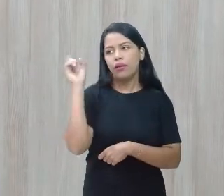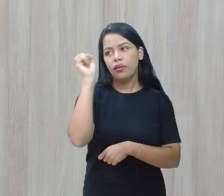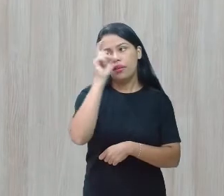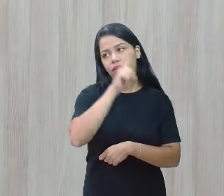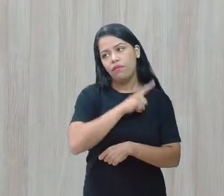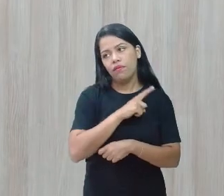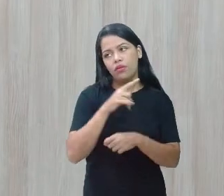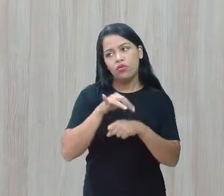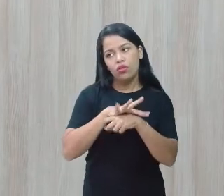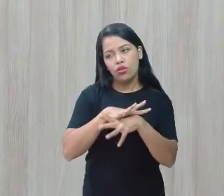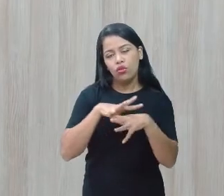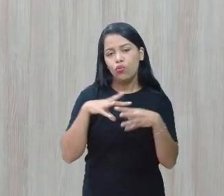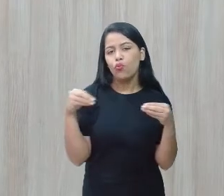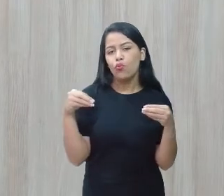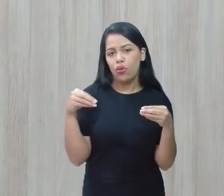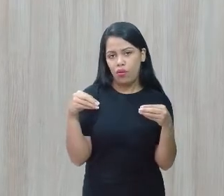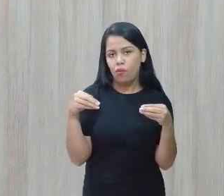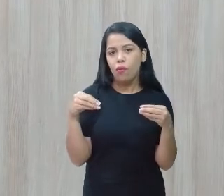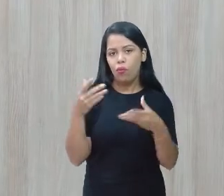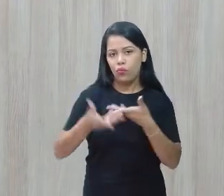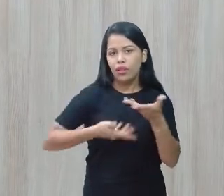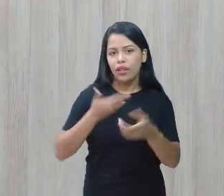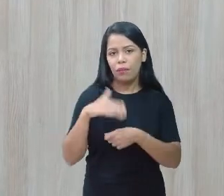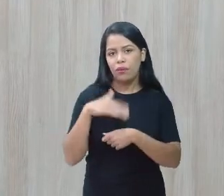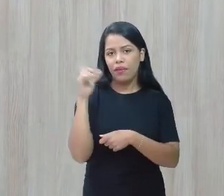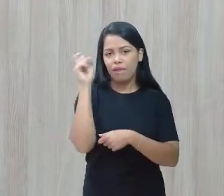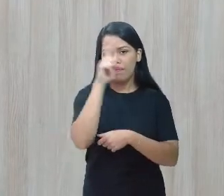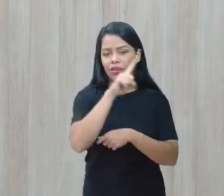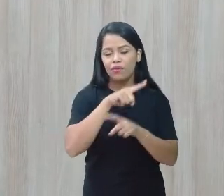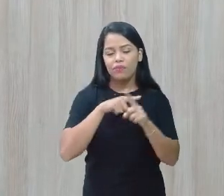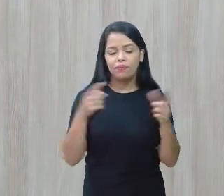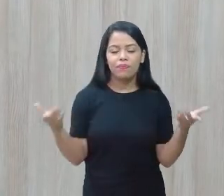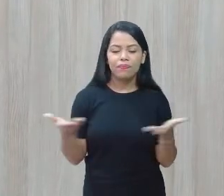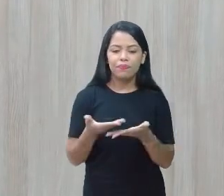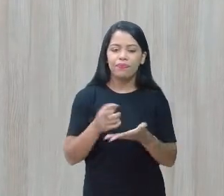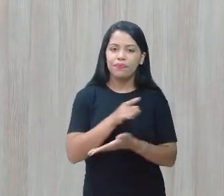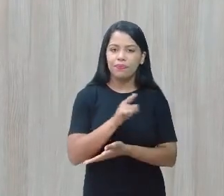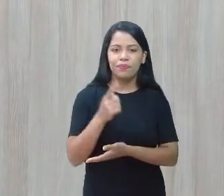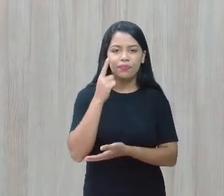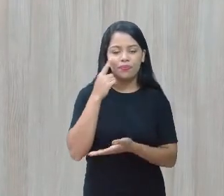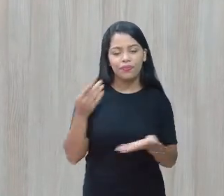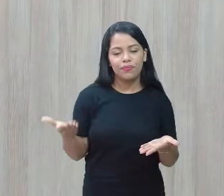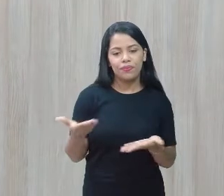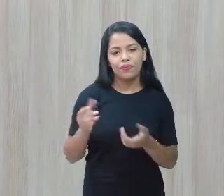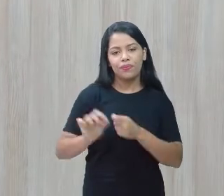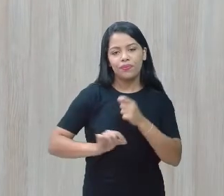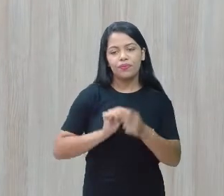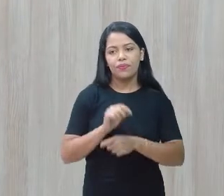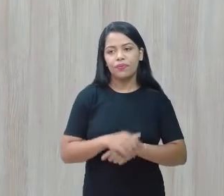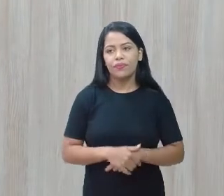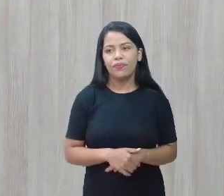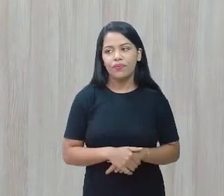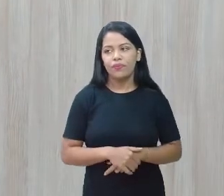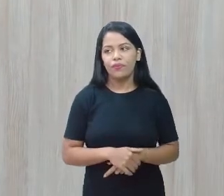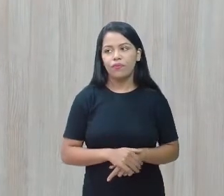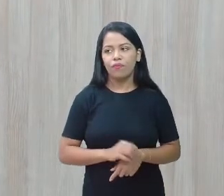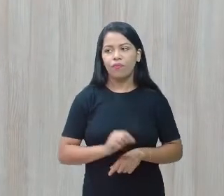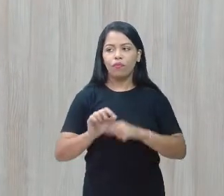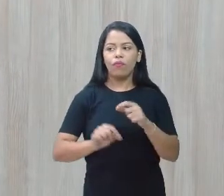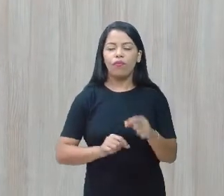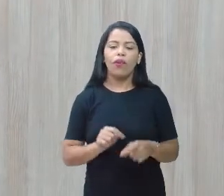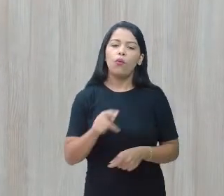cura, fica mais difícil do tratamento, ok? Mas hoje, vocês viram aí, em relação tanto ao